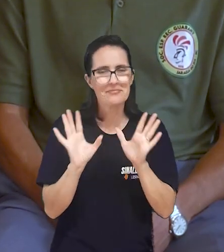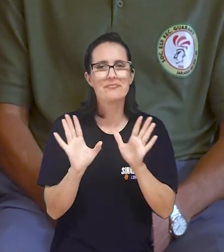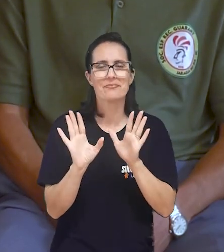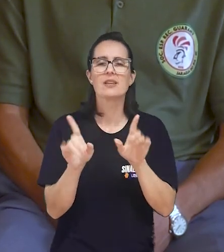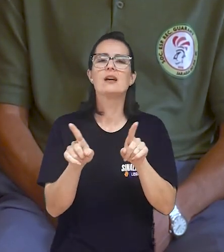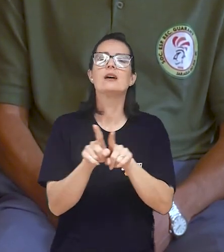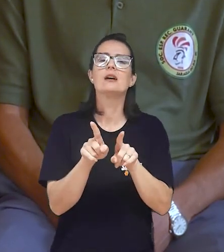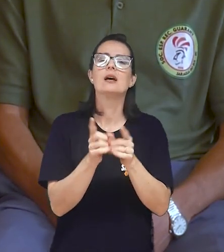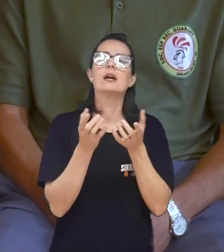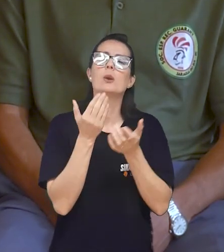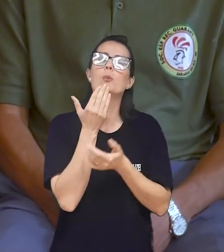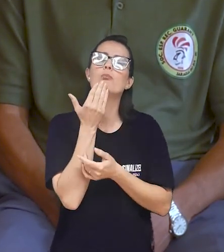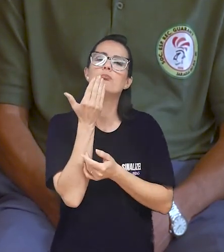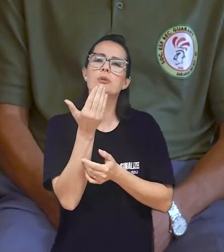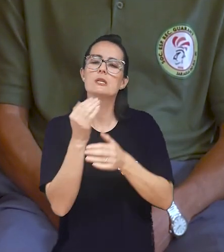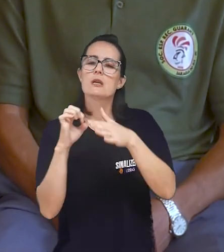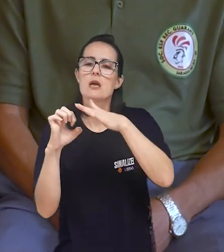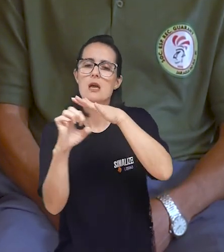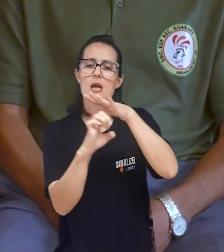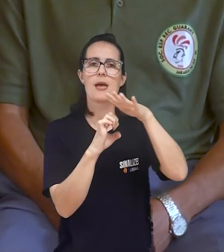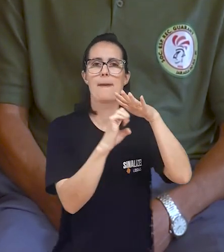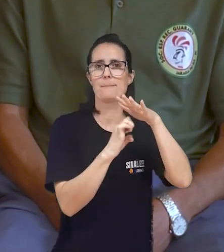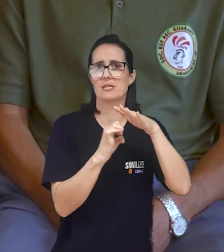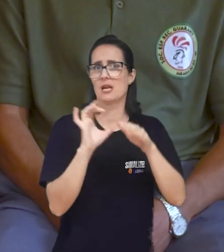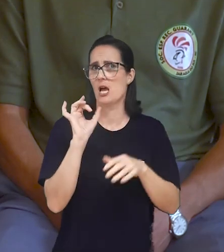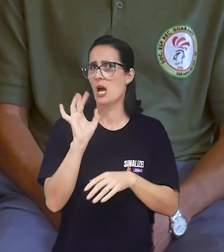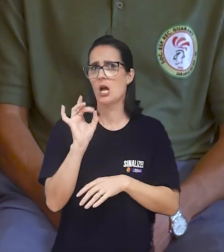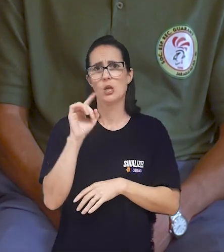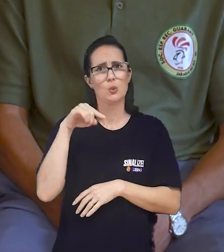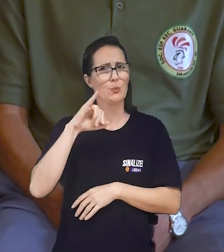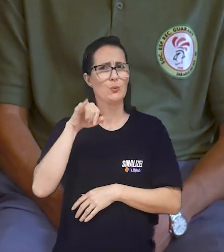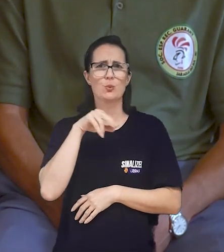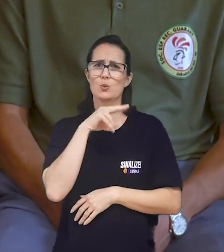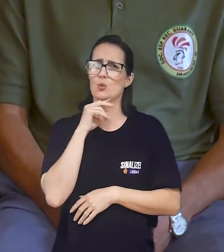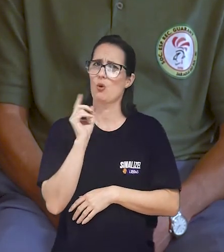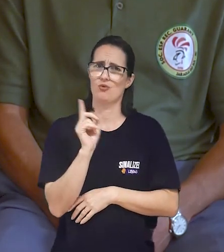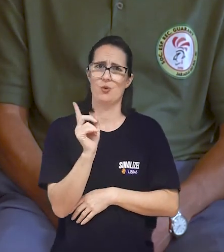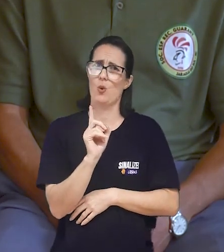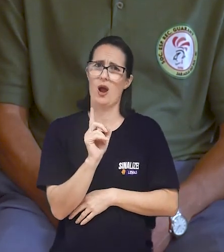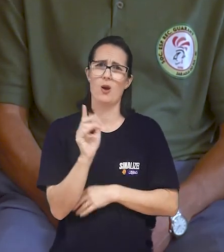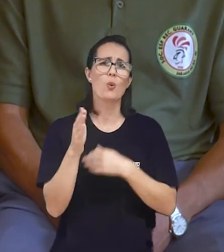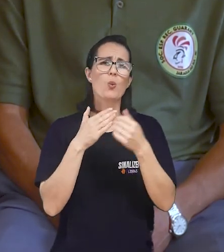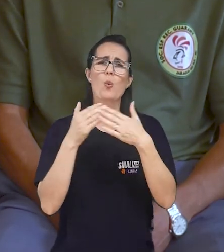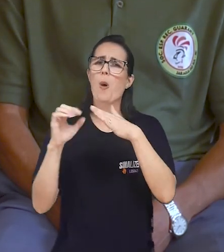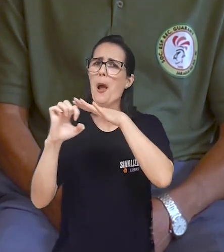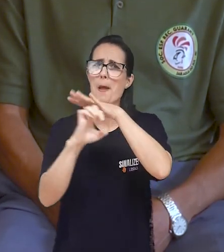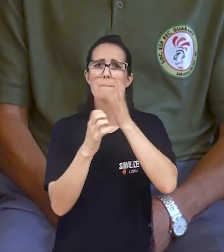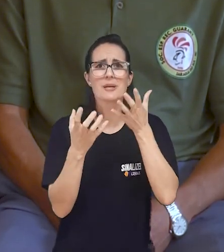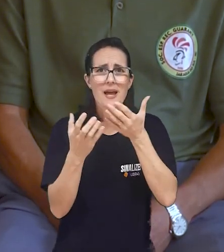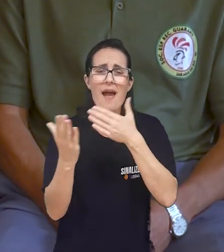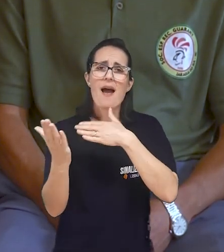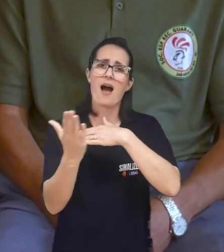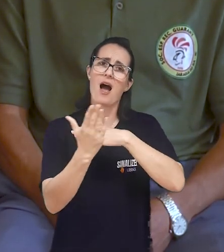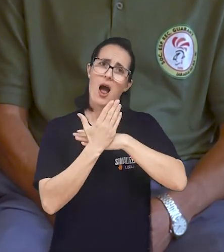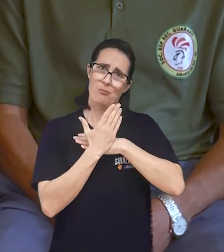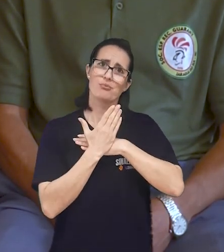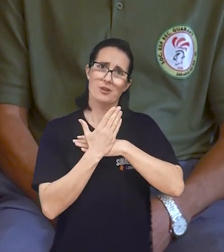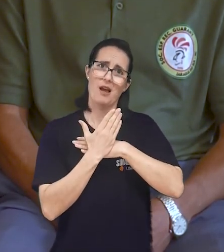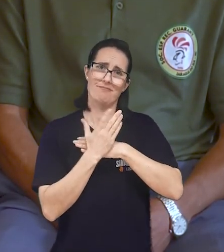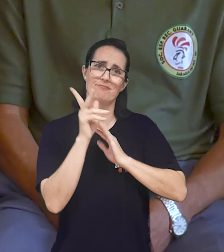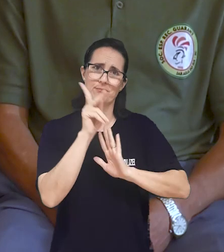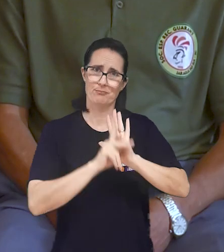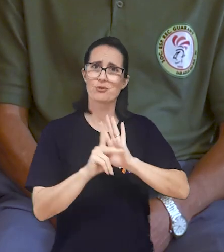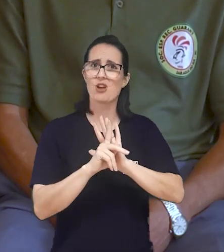as entidades, as empresas, não só de Jaraguá, mas no geral, que queiram contribuir com os nossos